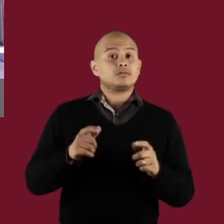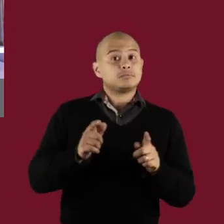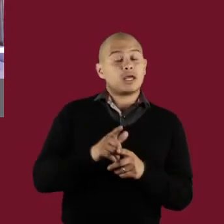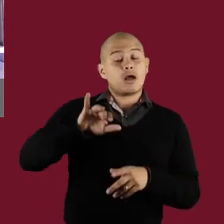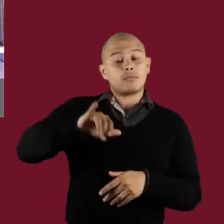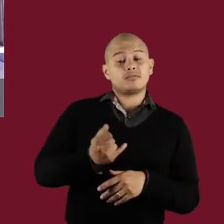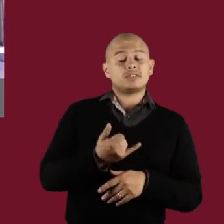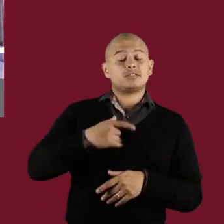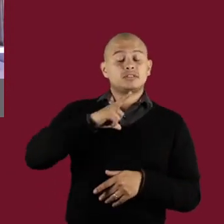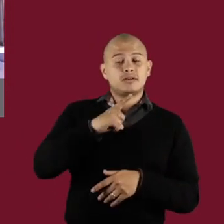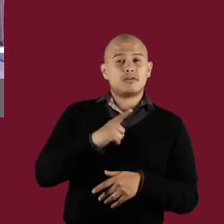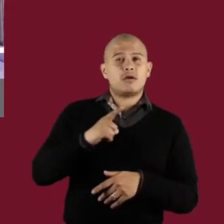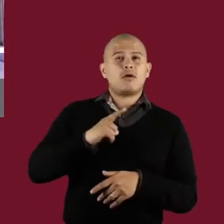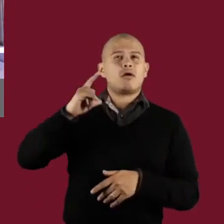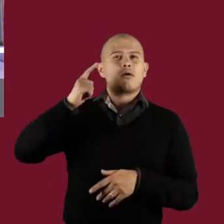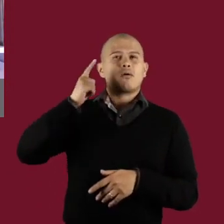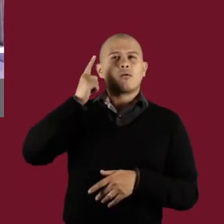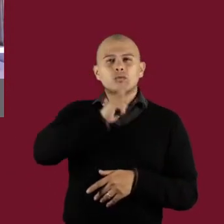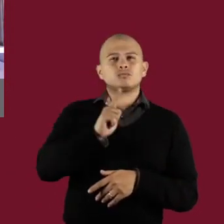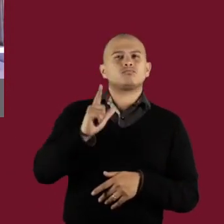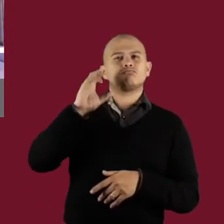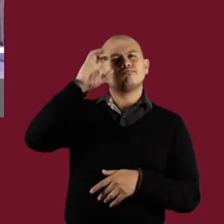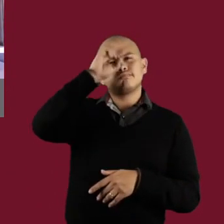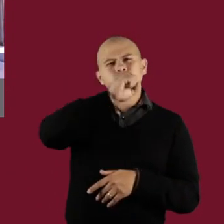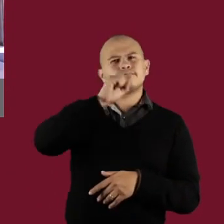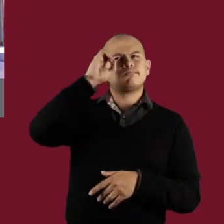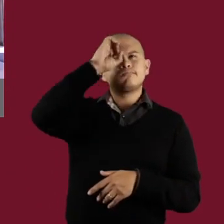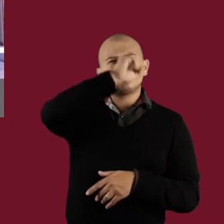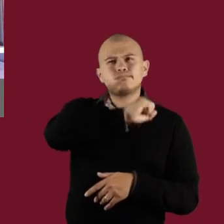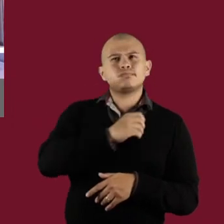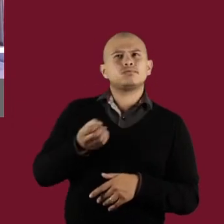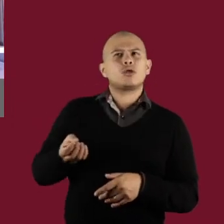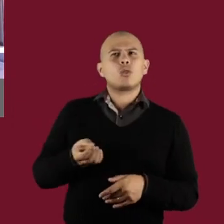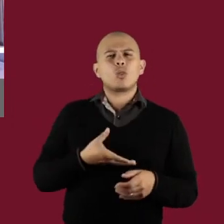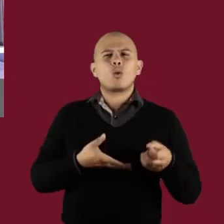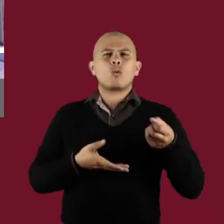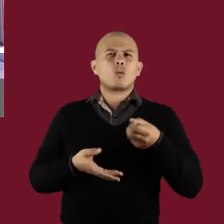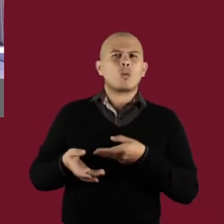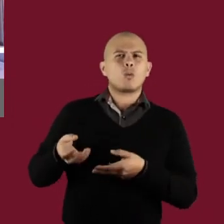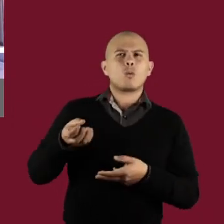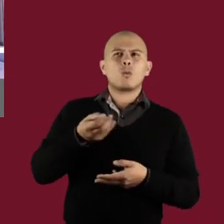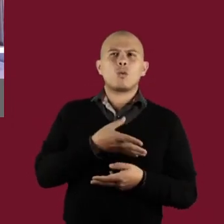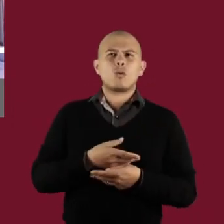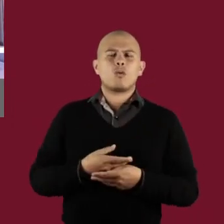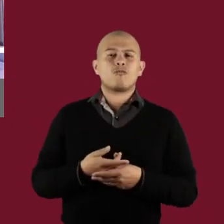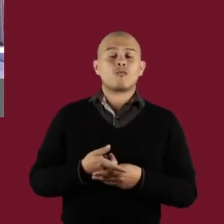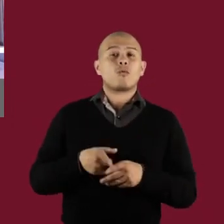novas, como aperfeiçoar um pouco a minha técnica no computador.